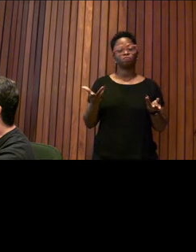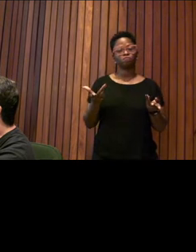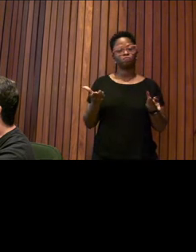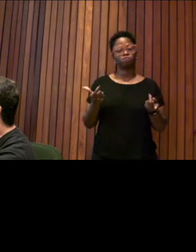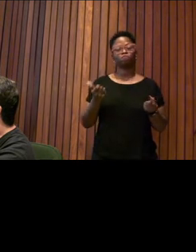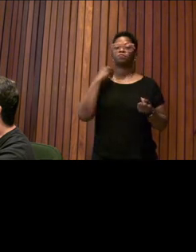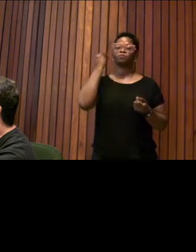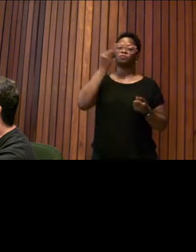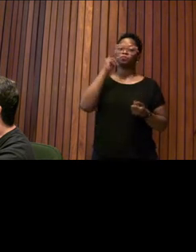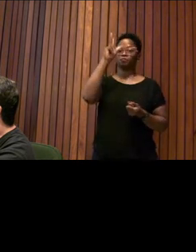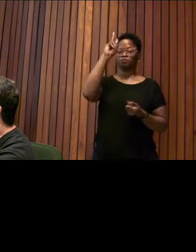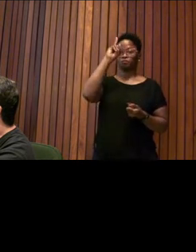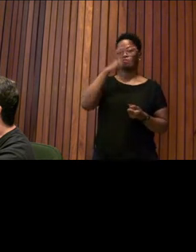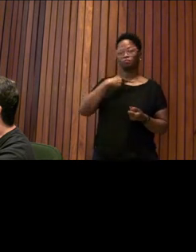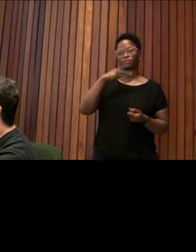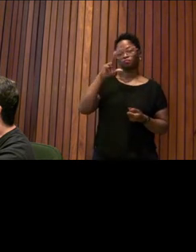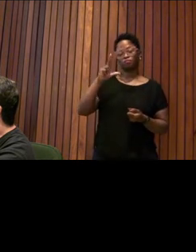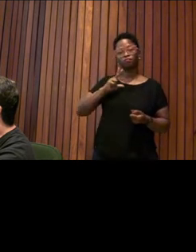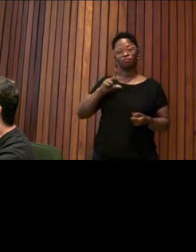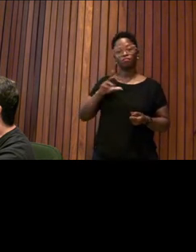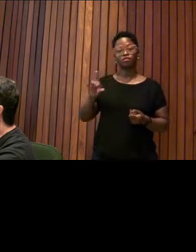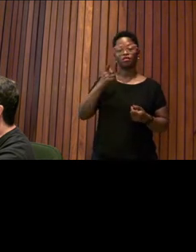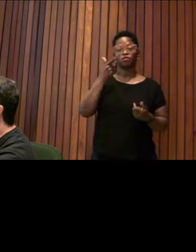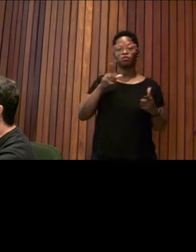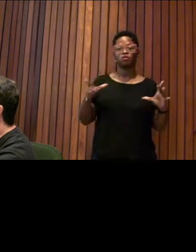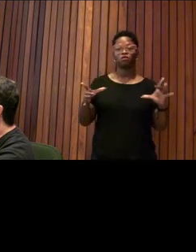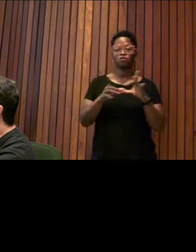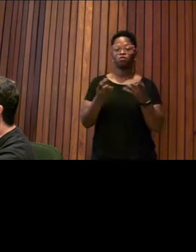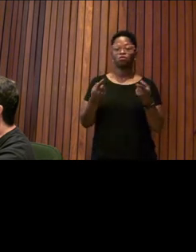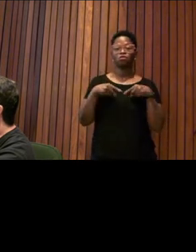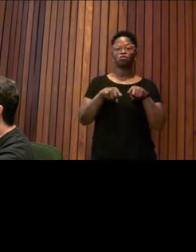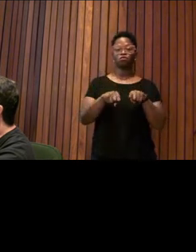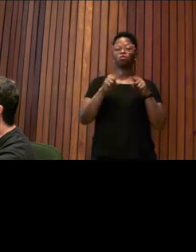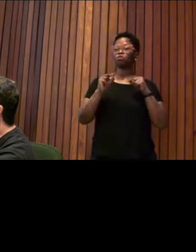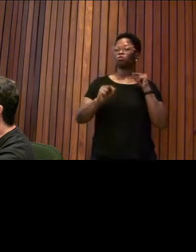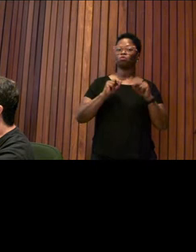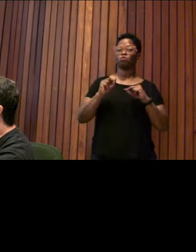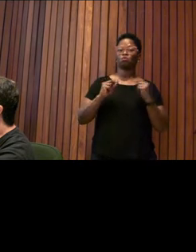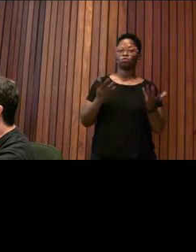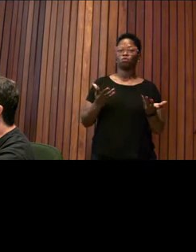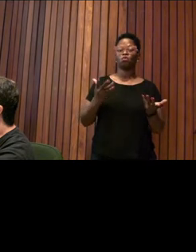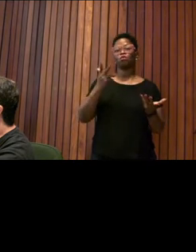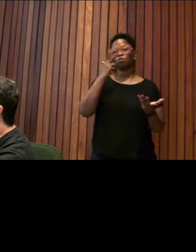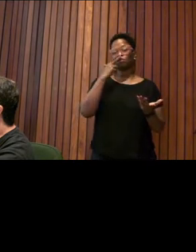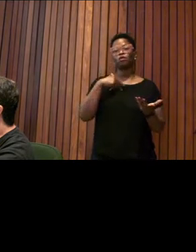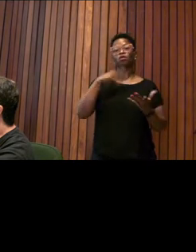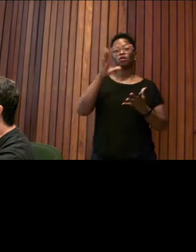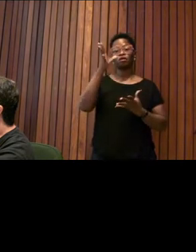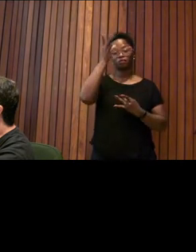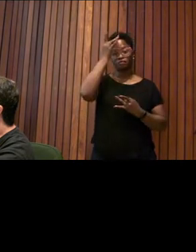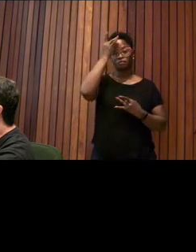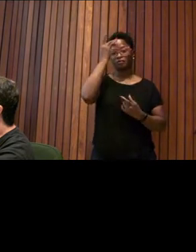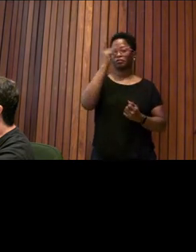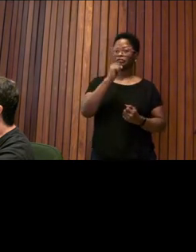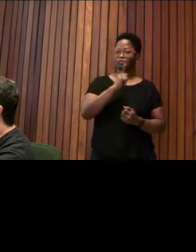da experiência pessoal de cada um. Ela casou esse aspecto com os personagens.